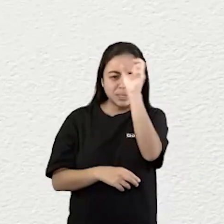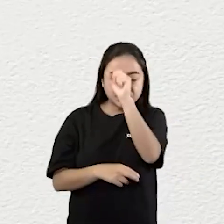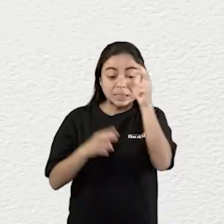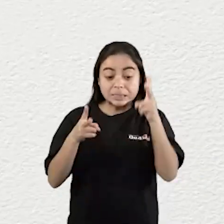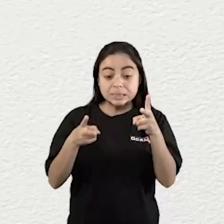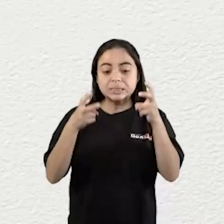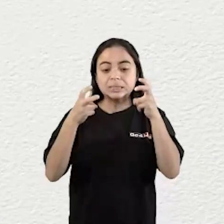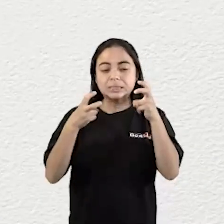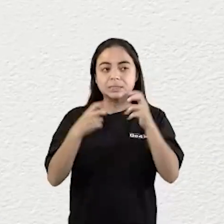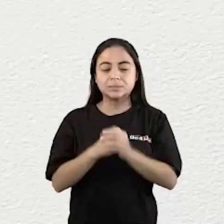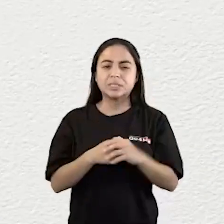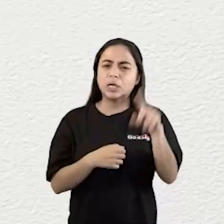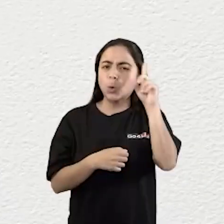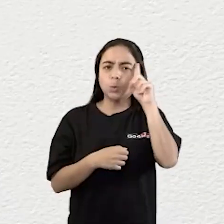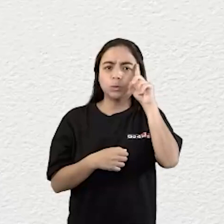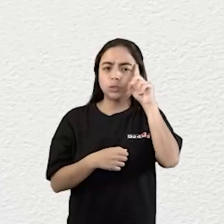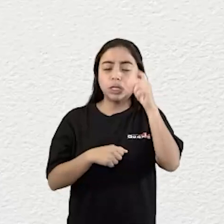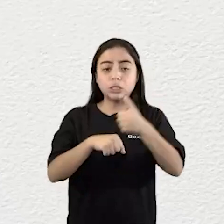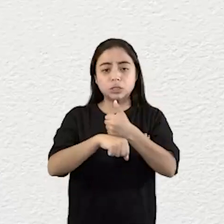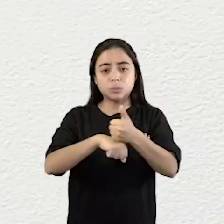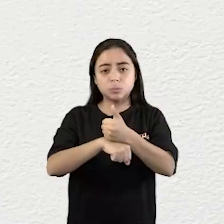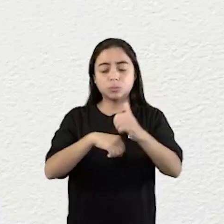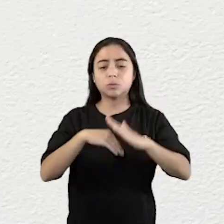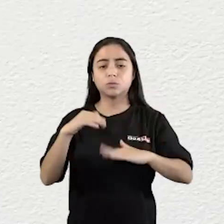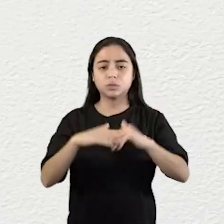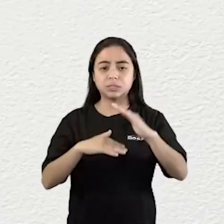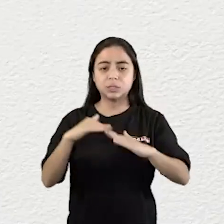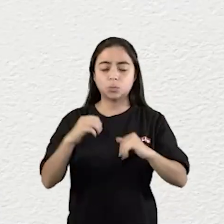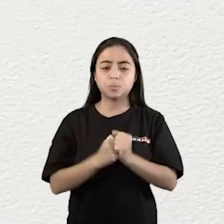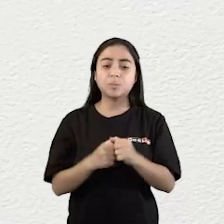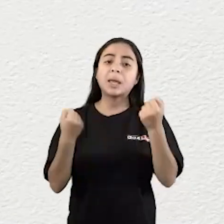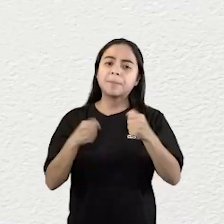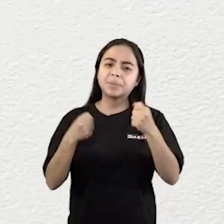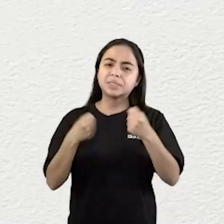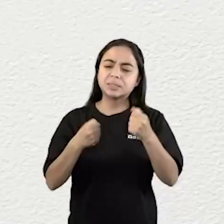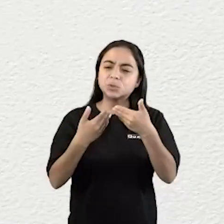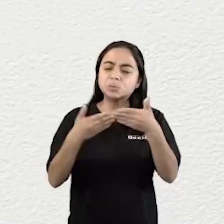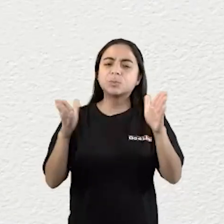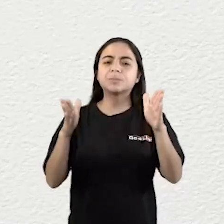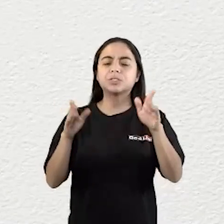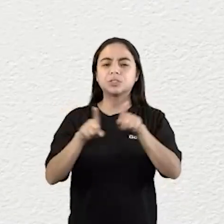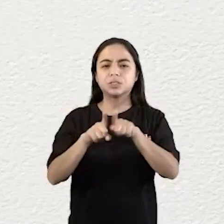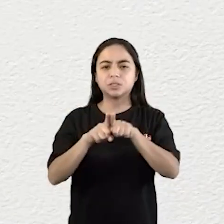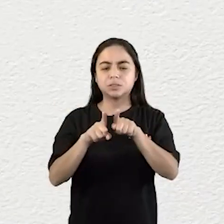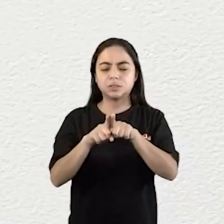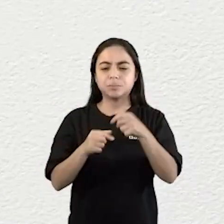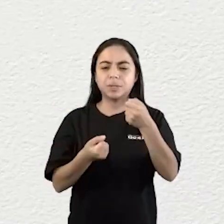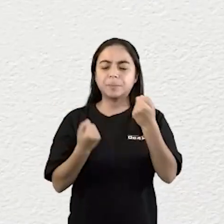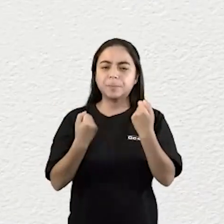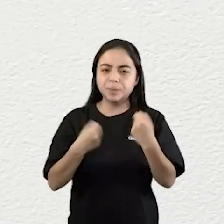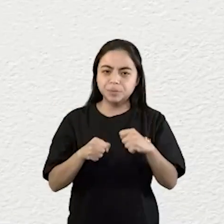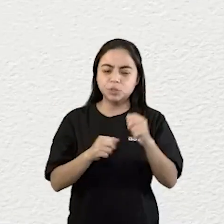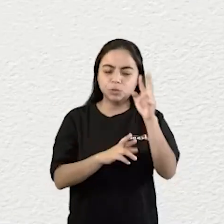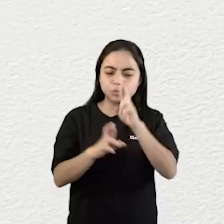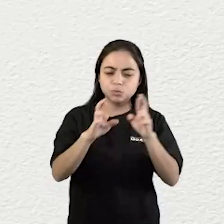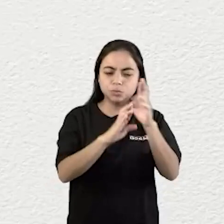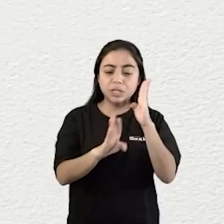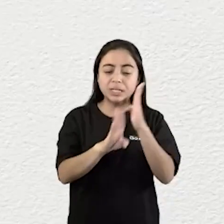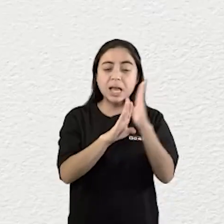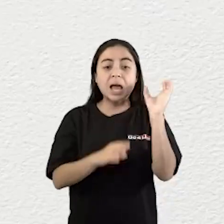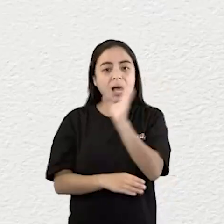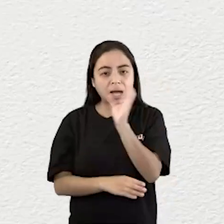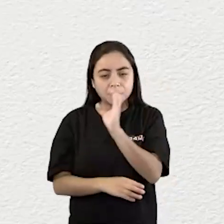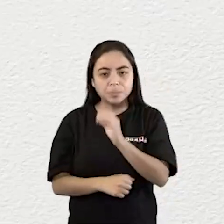isso, que é o nosso dia a dia. E nós precisamos permitir estabelecer o diagnóstico